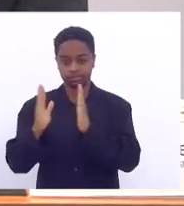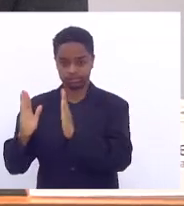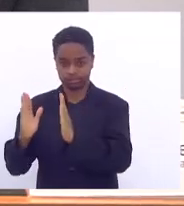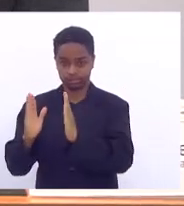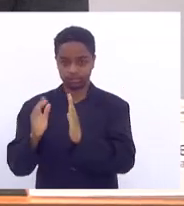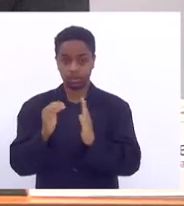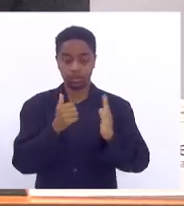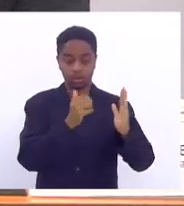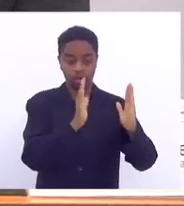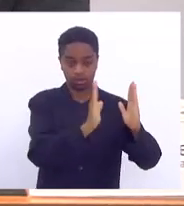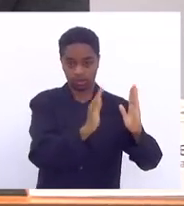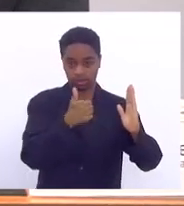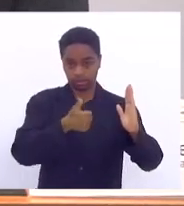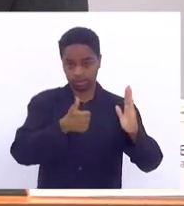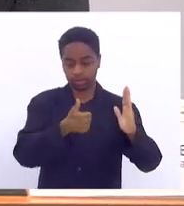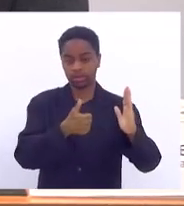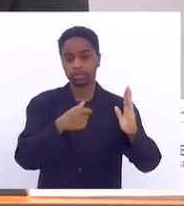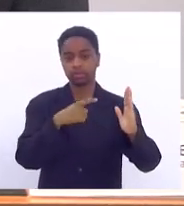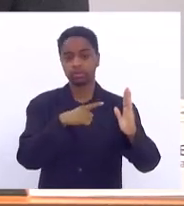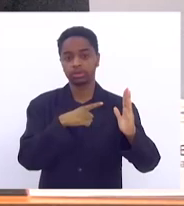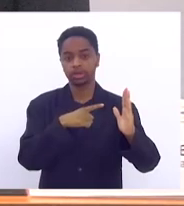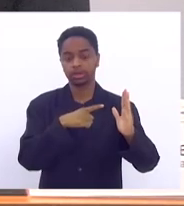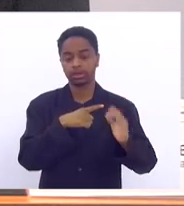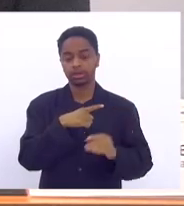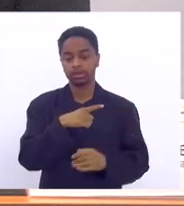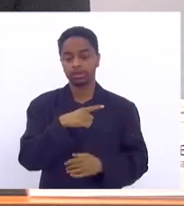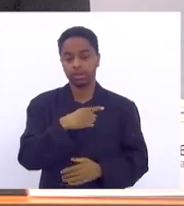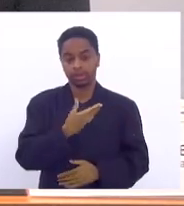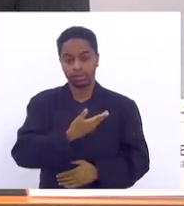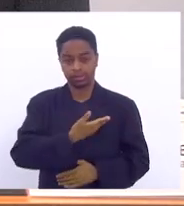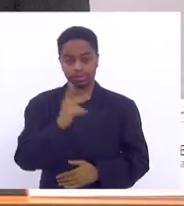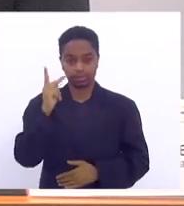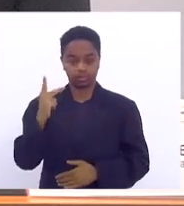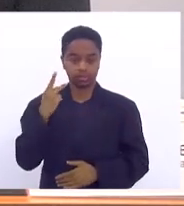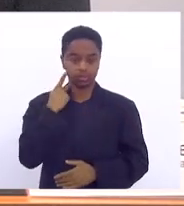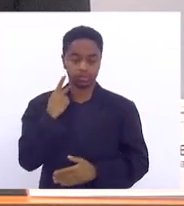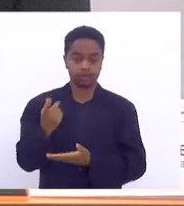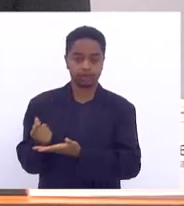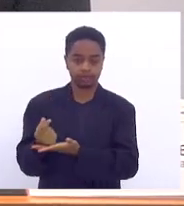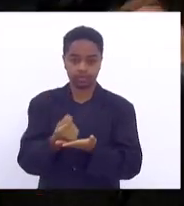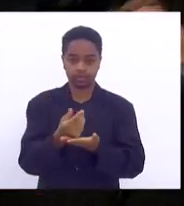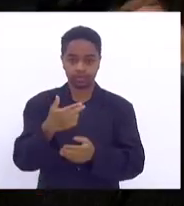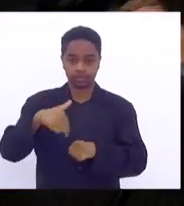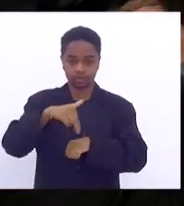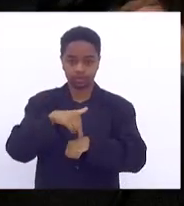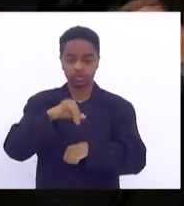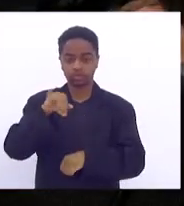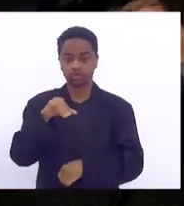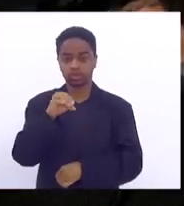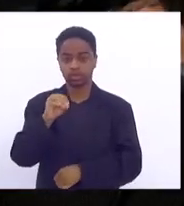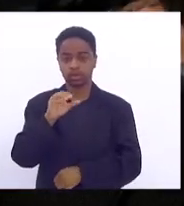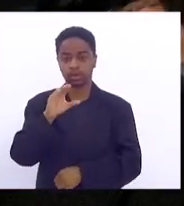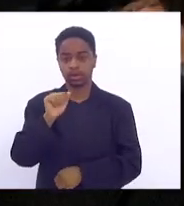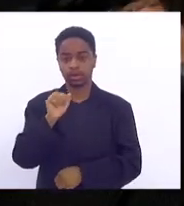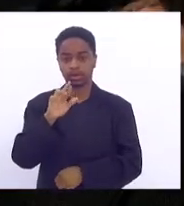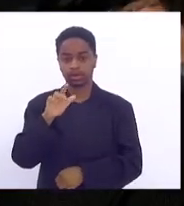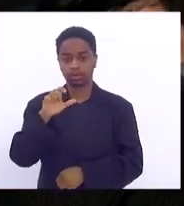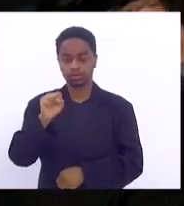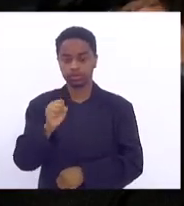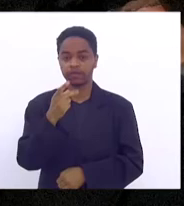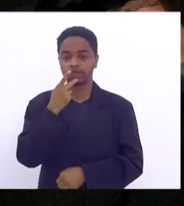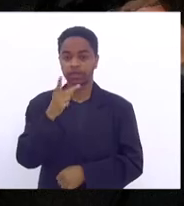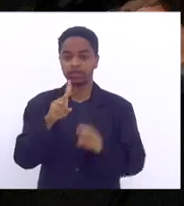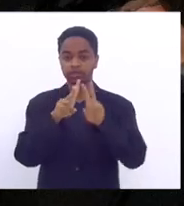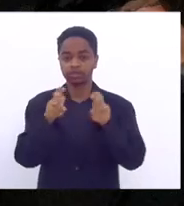painel a gente vai ter o querido colega e procurador da Fazenda Nacional João Carlos solto tratando da imunidade